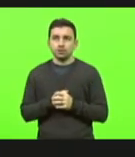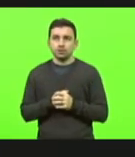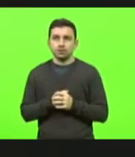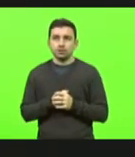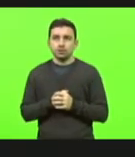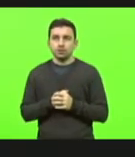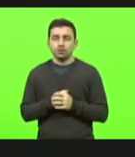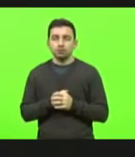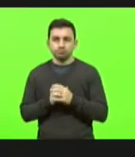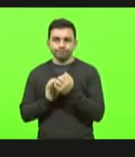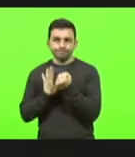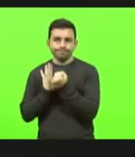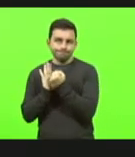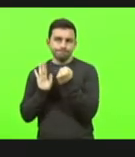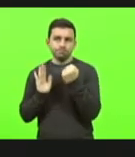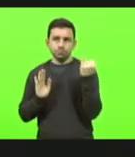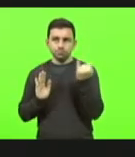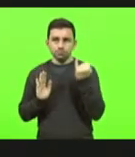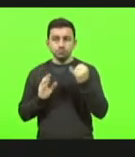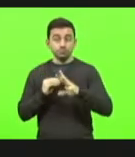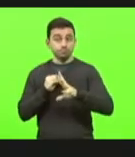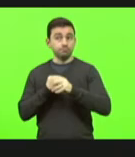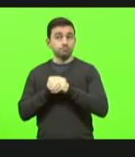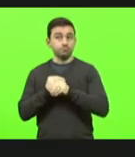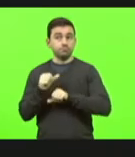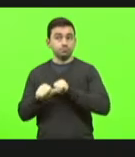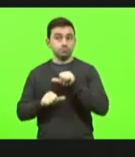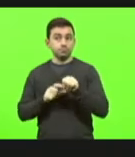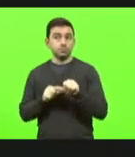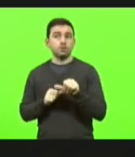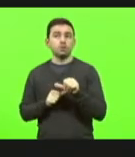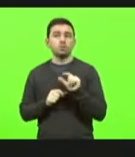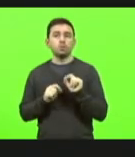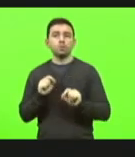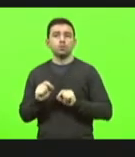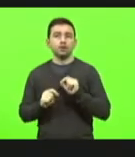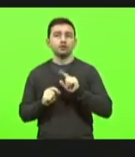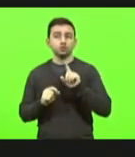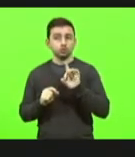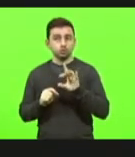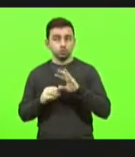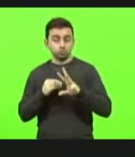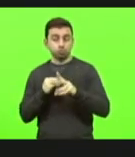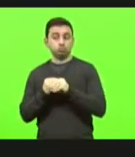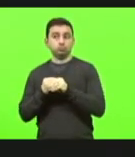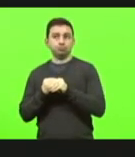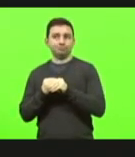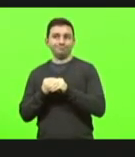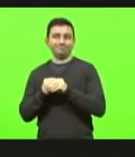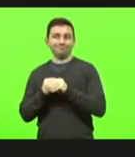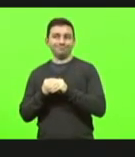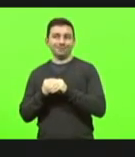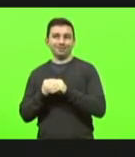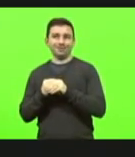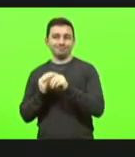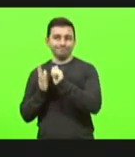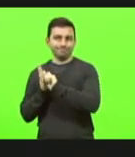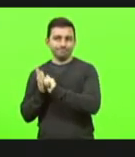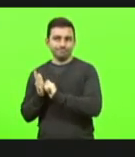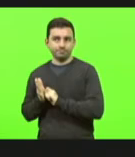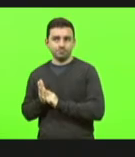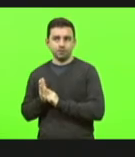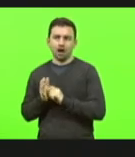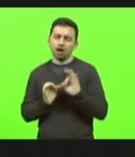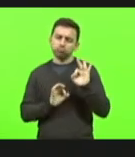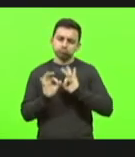deixar registrado que essa emenda modificativa era só... agregou na redação, ela não alterou o projeto em si, ela só fez uns